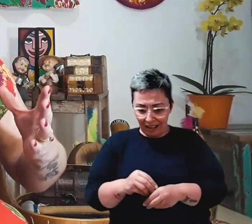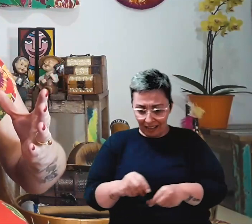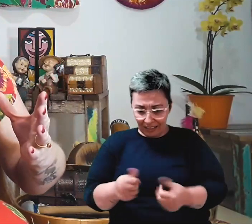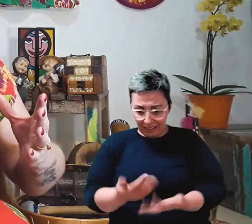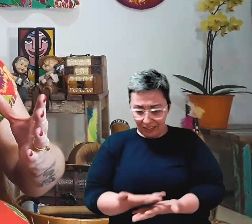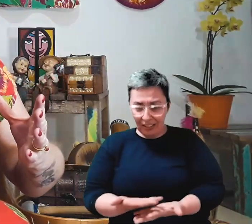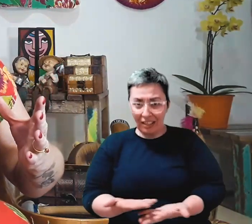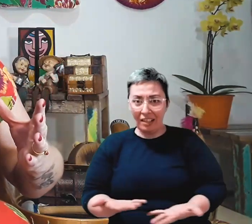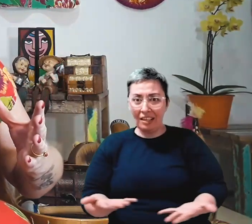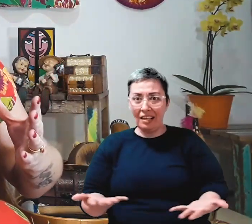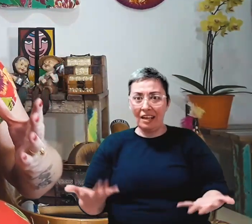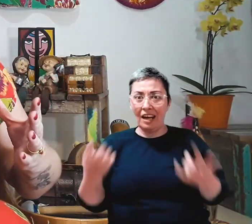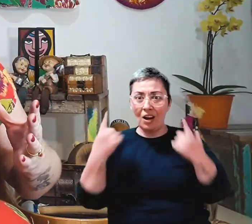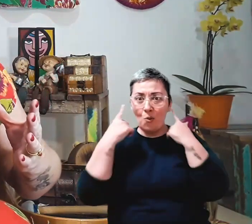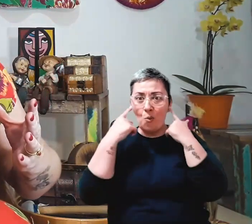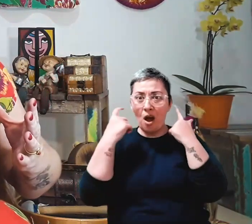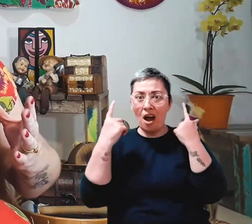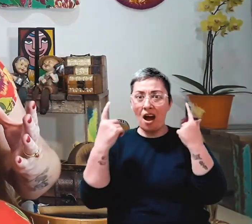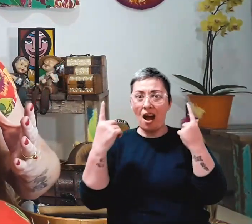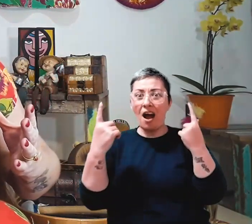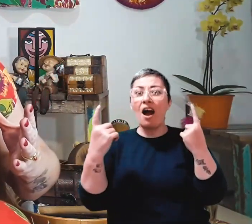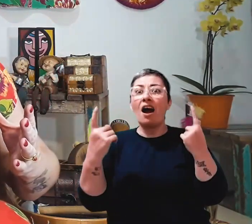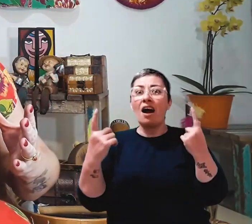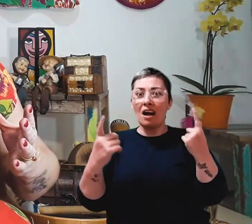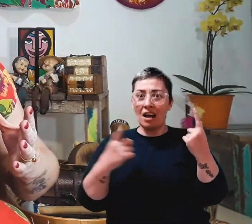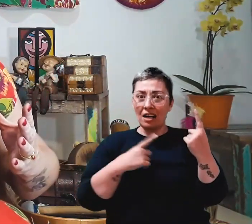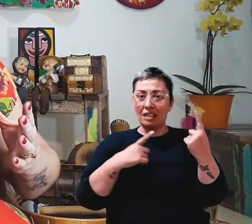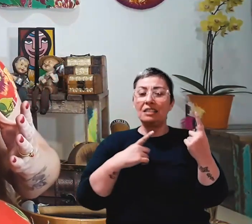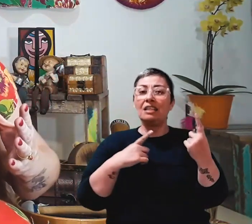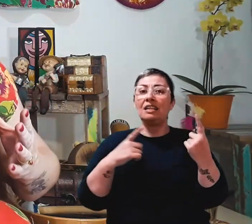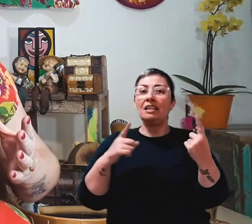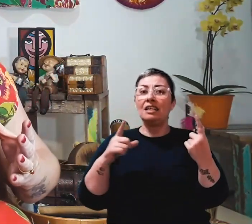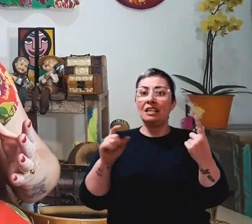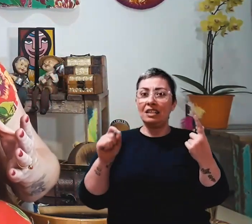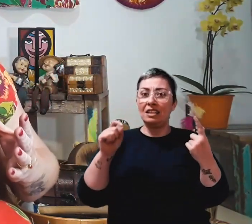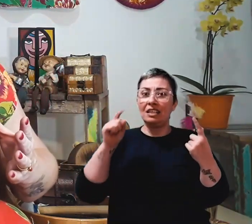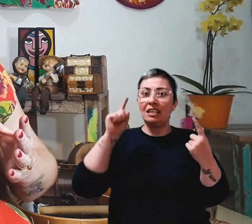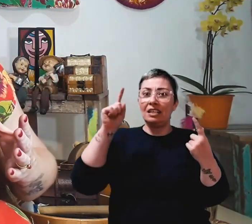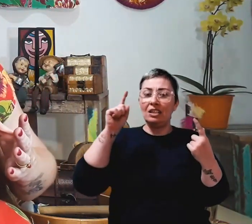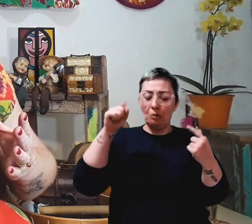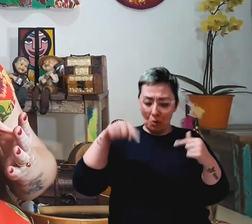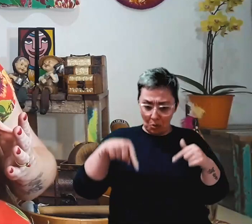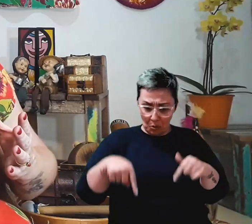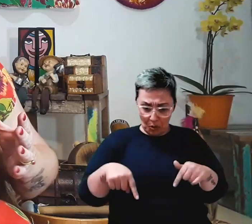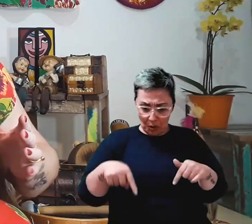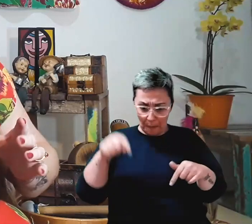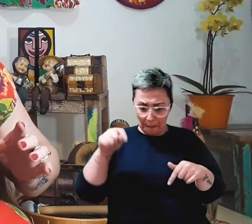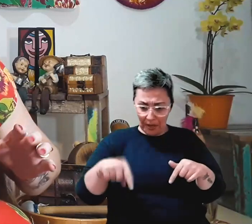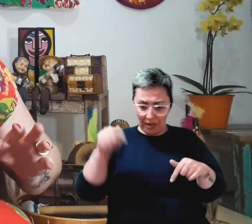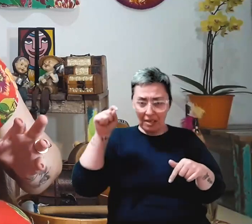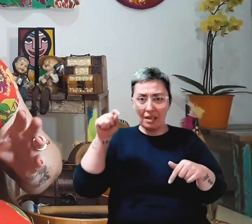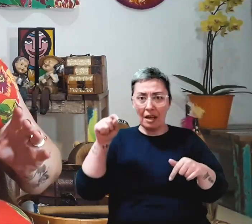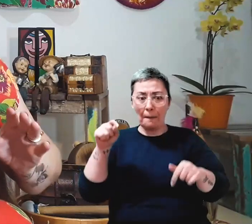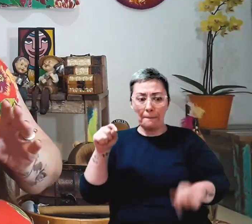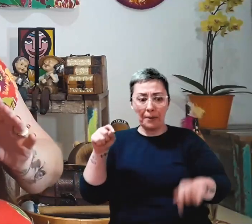ela conseguia ouvir o som que se fazia lá de baixo.